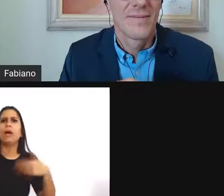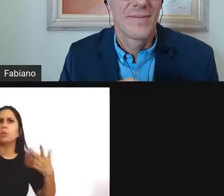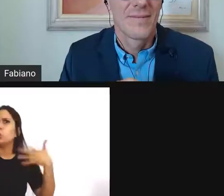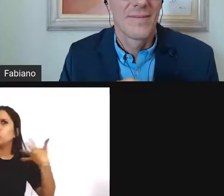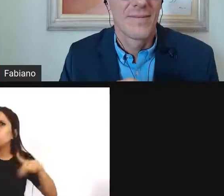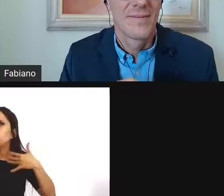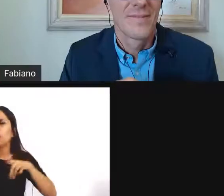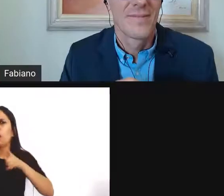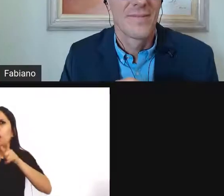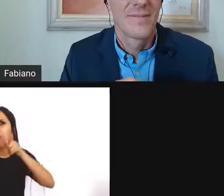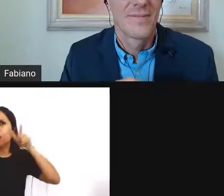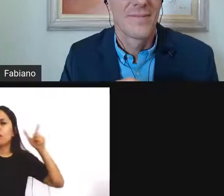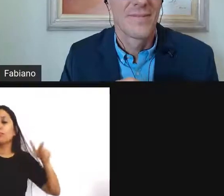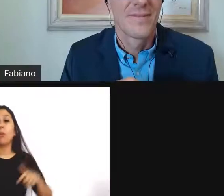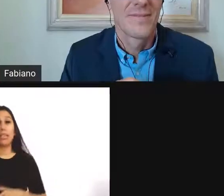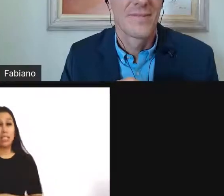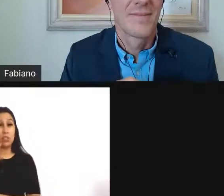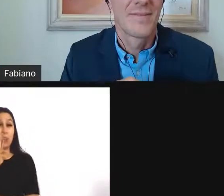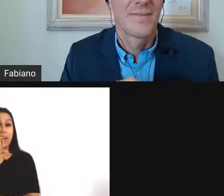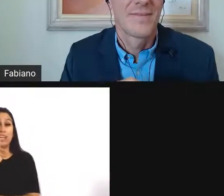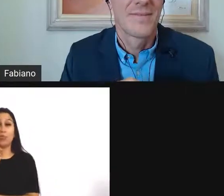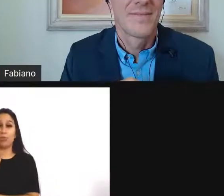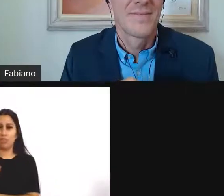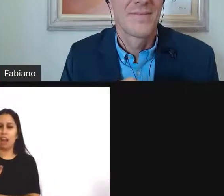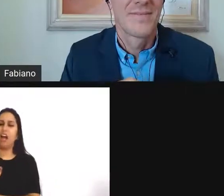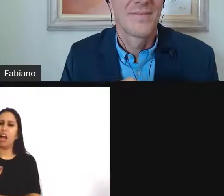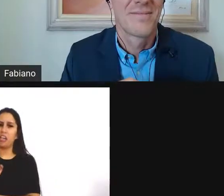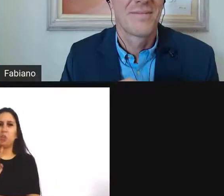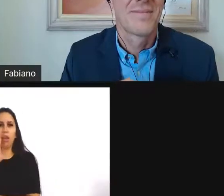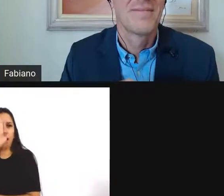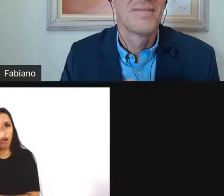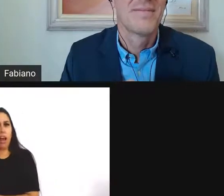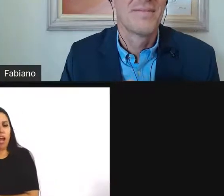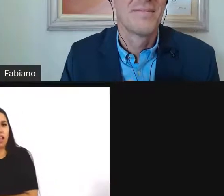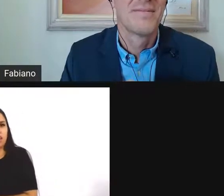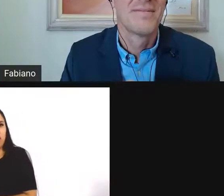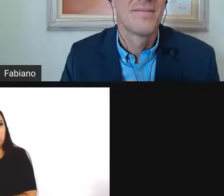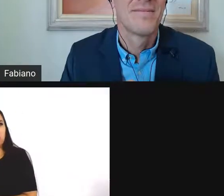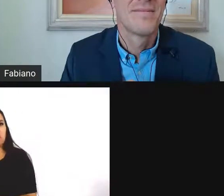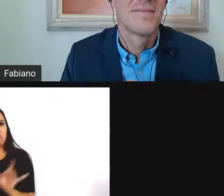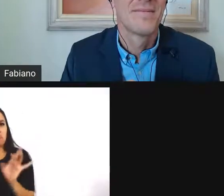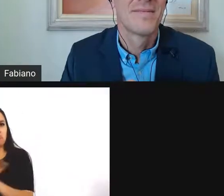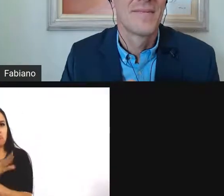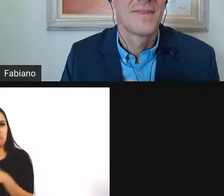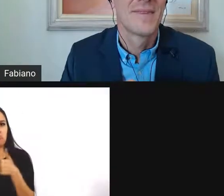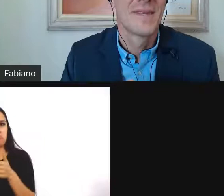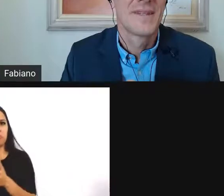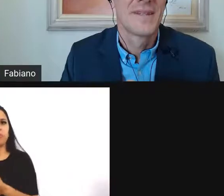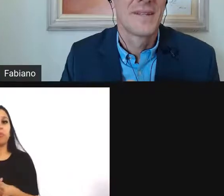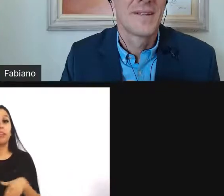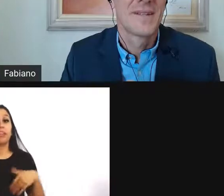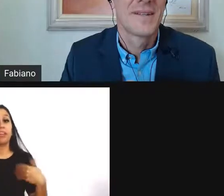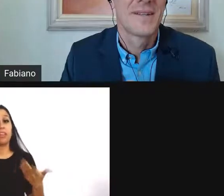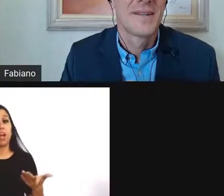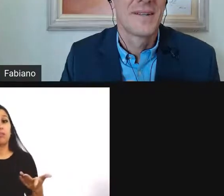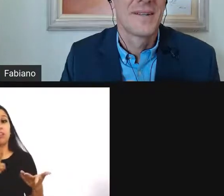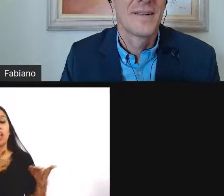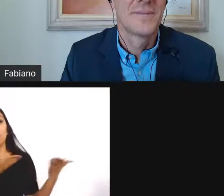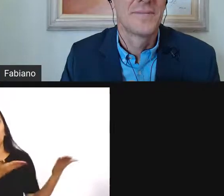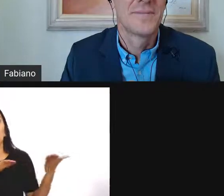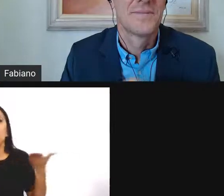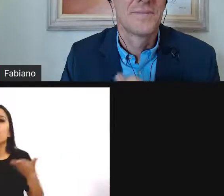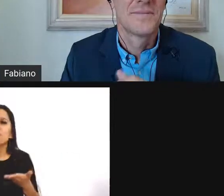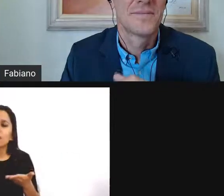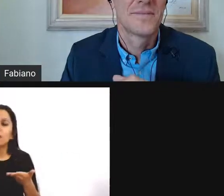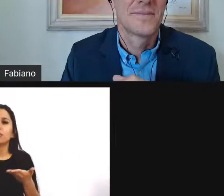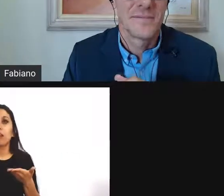assim, esse foi um resultado acadêmico, né? E eu tenho um convite, para terminar, um convite